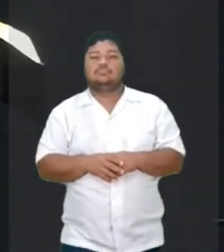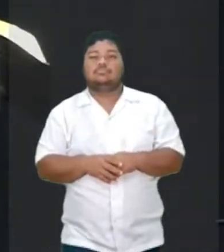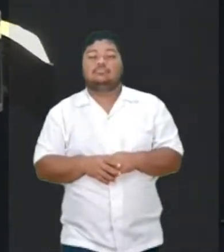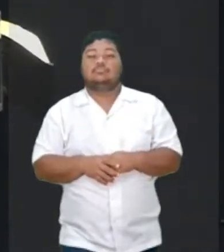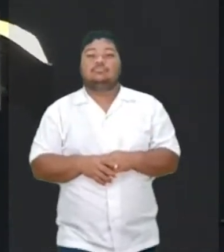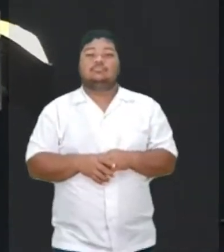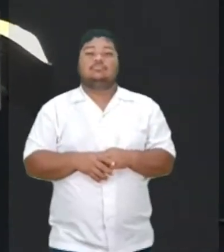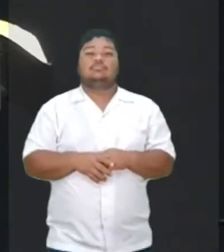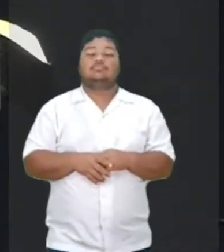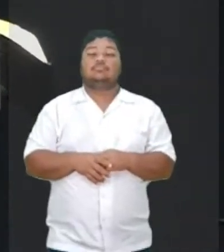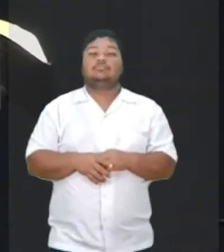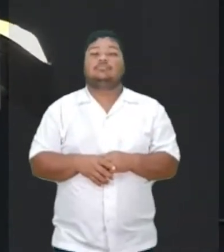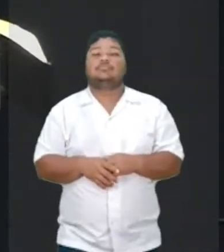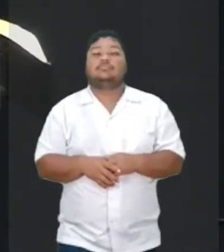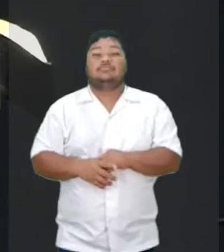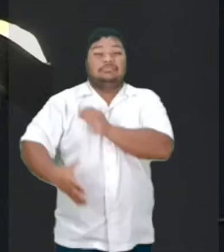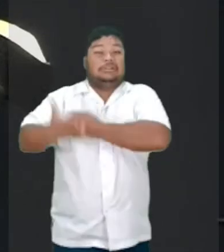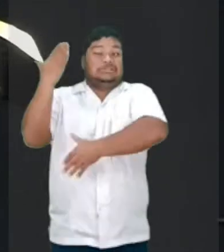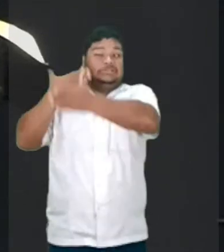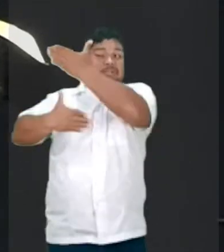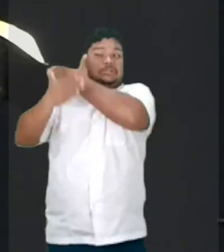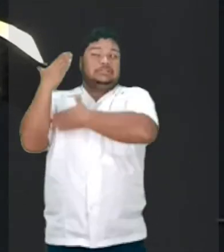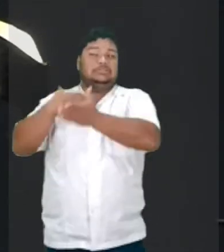na década de 90,